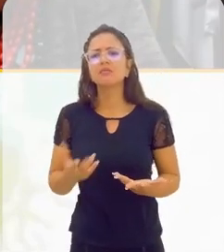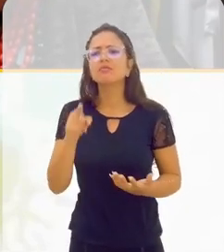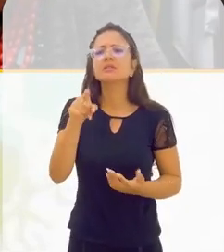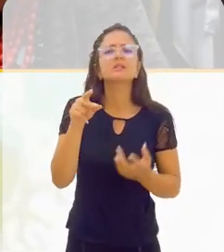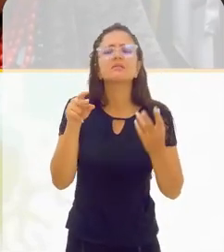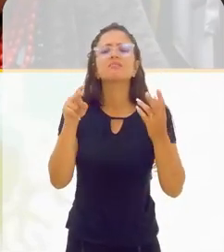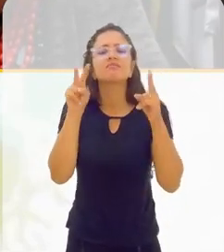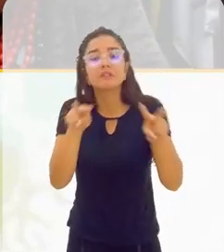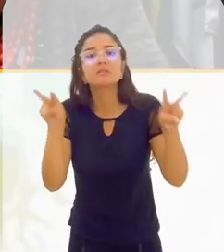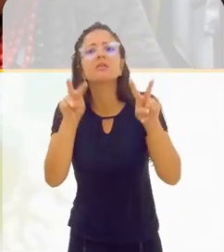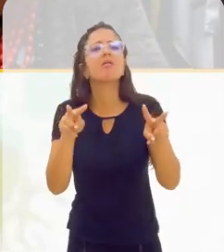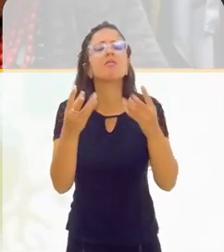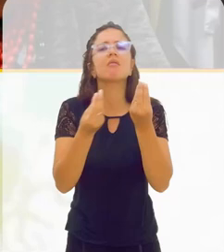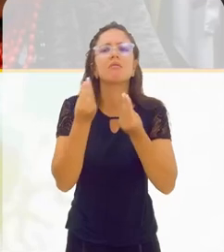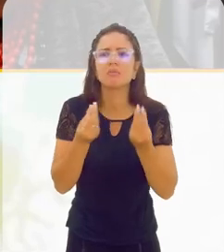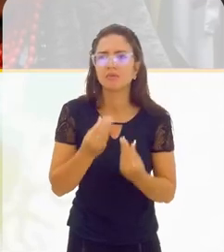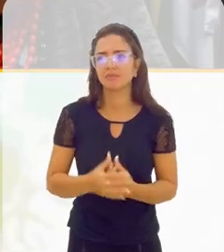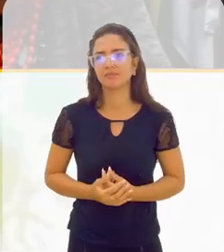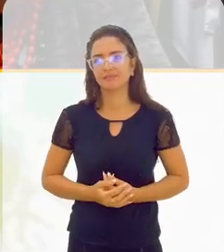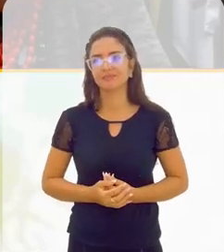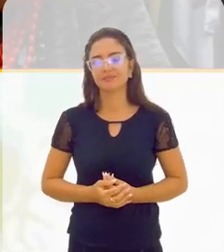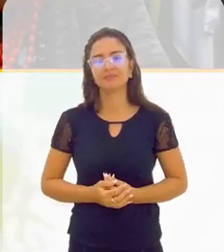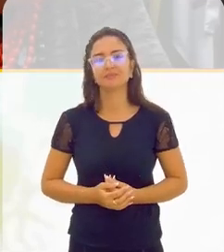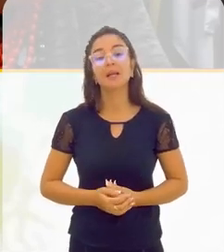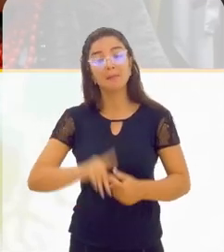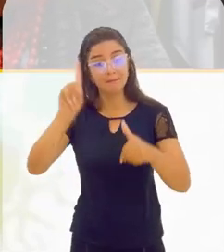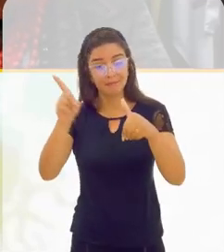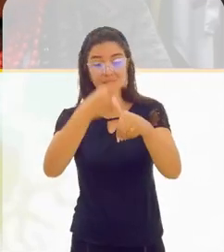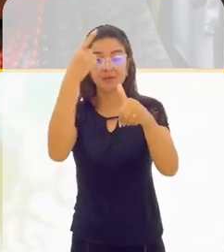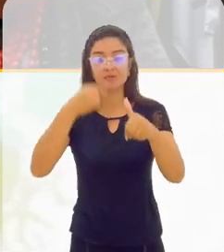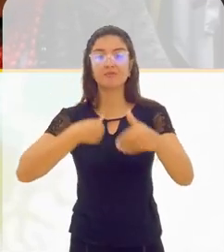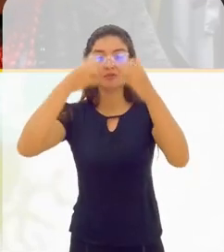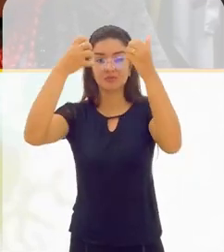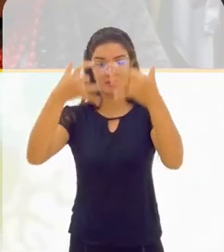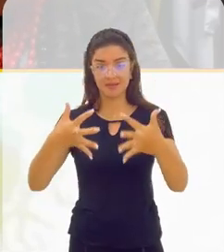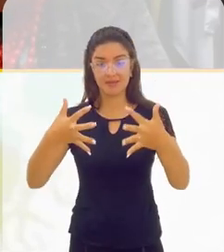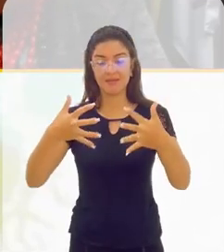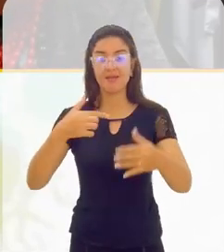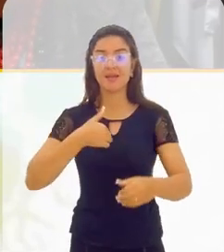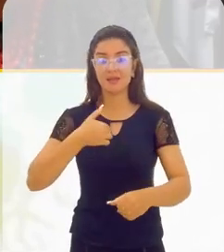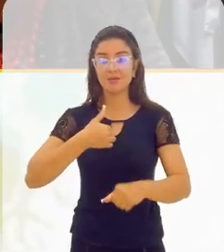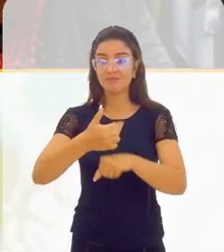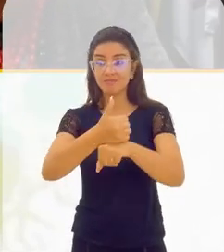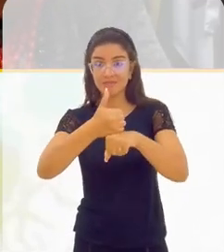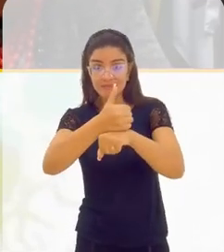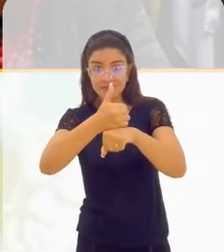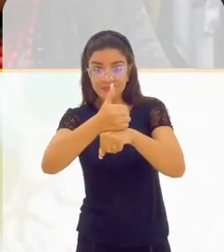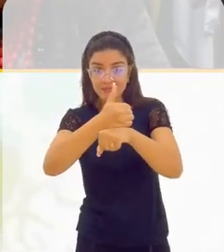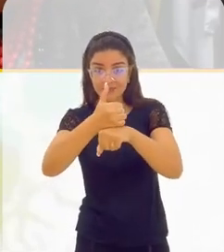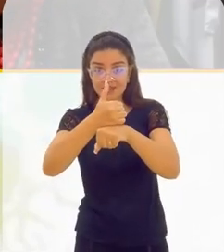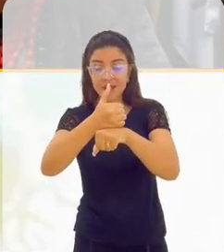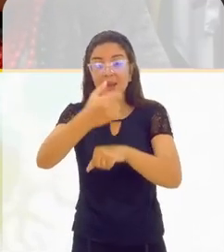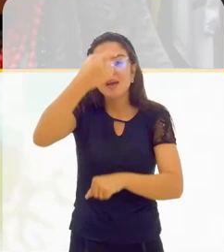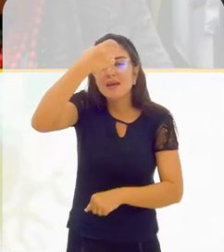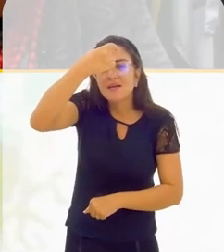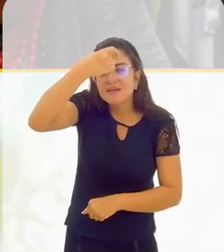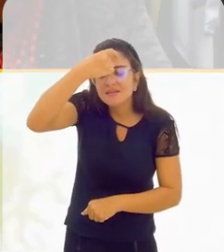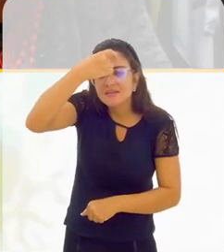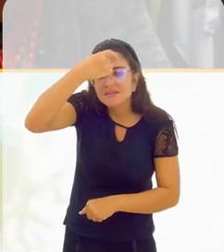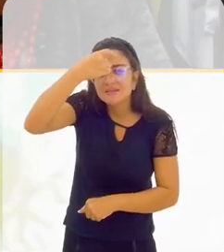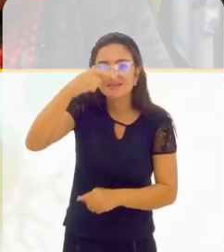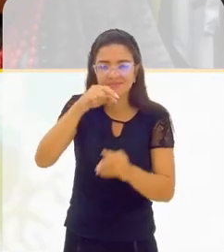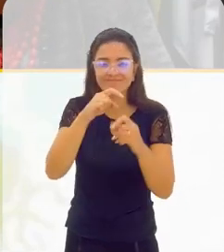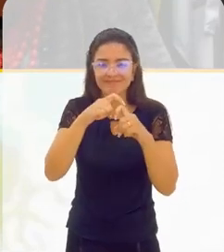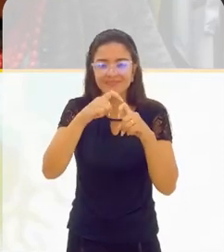o que visão te dá sobre a vida Deixa eu te explicar primeiro uma coisa em relação a minha especialidade eu sou neurologista